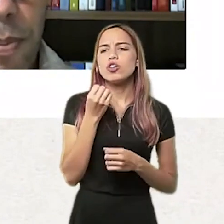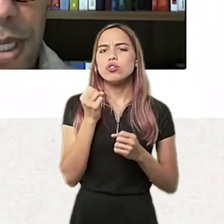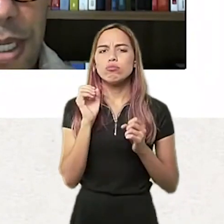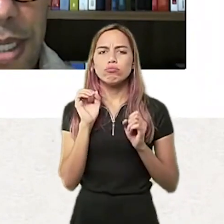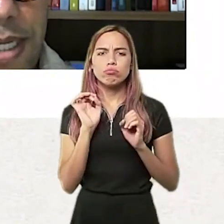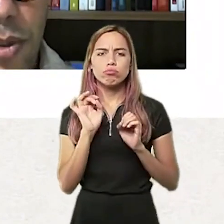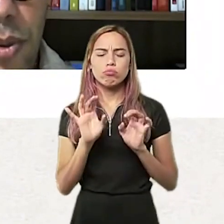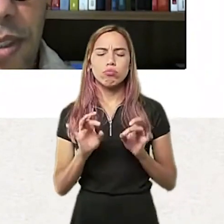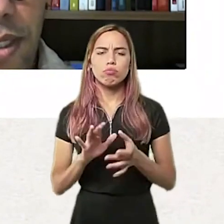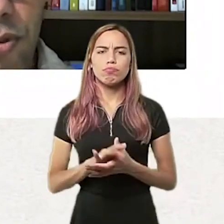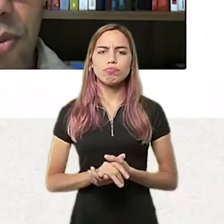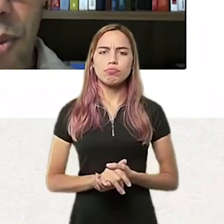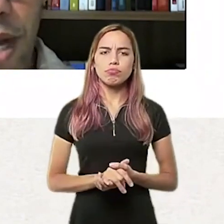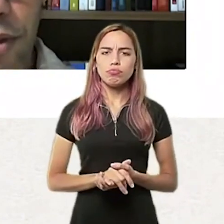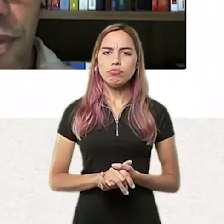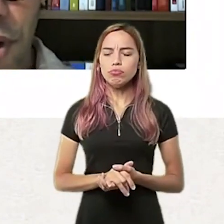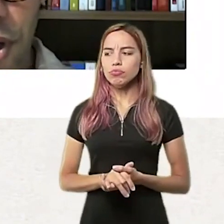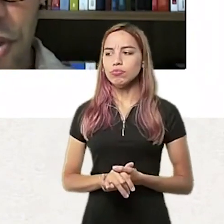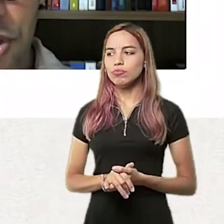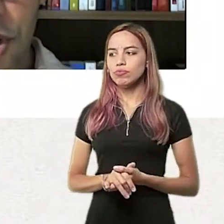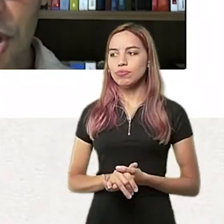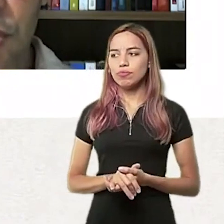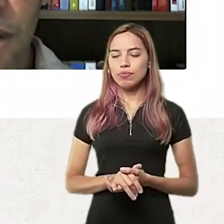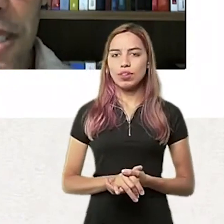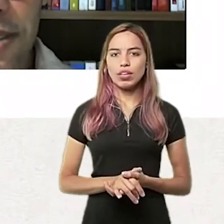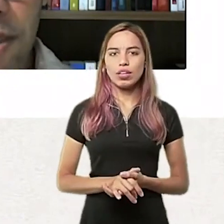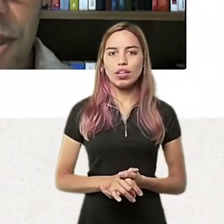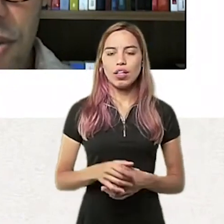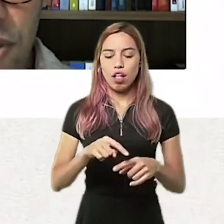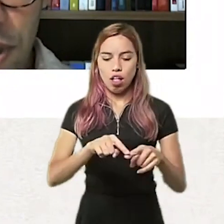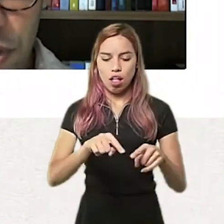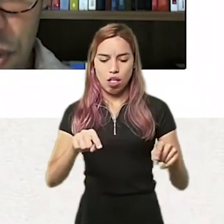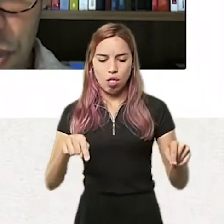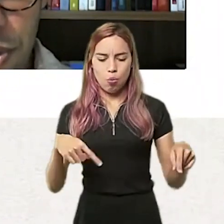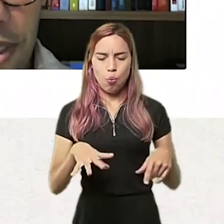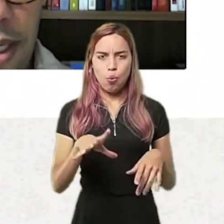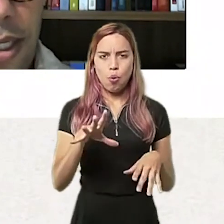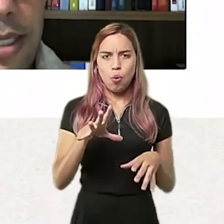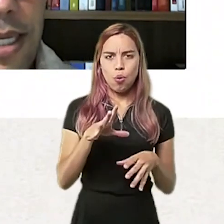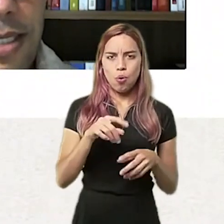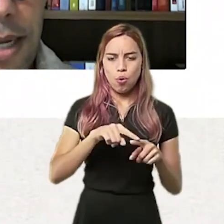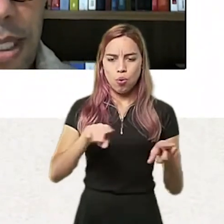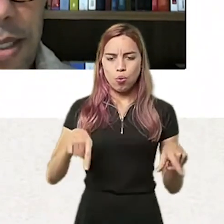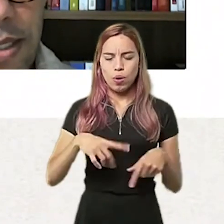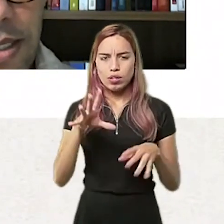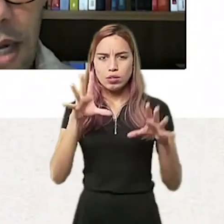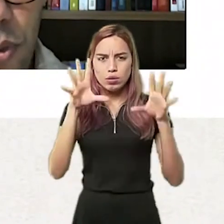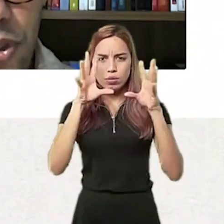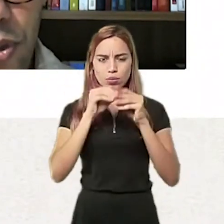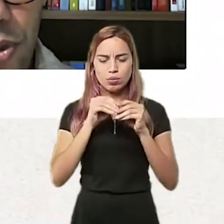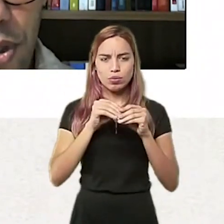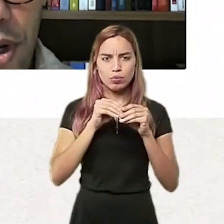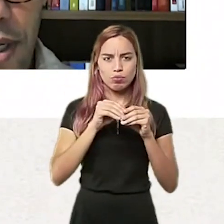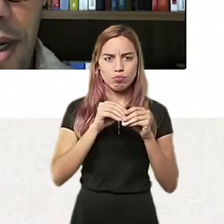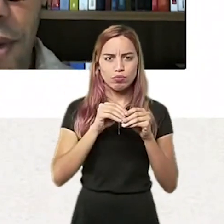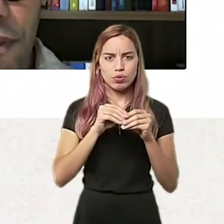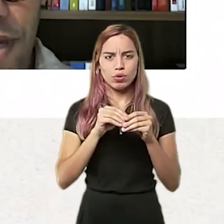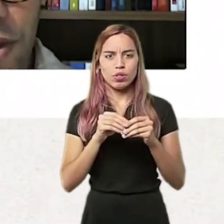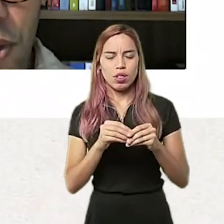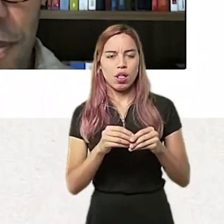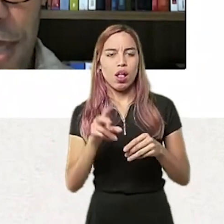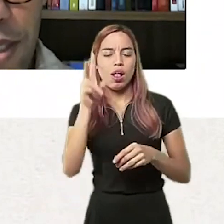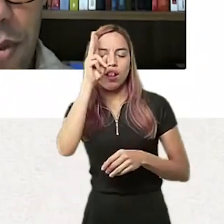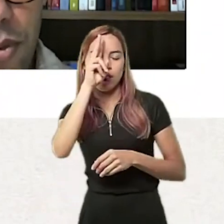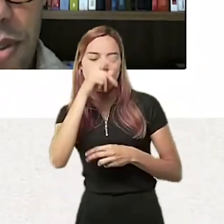que te acompanha na escuridão de um quarto forte, uma prisão injusta, nas lembranças da luz de outrora,